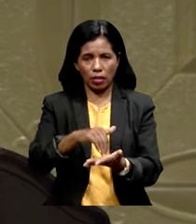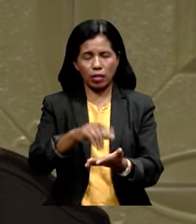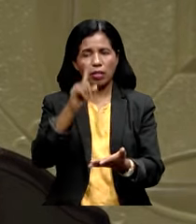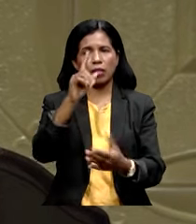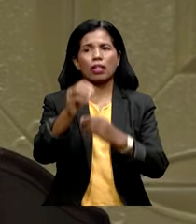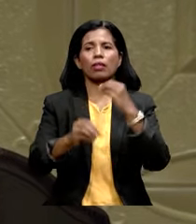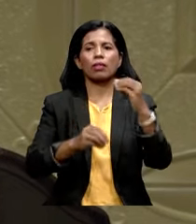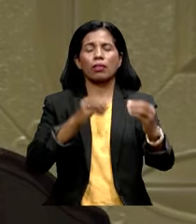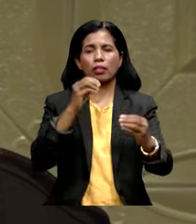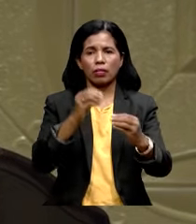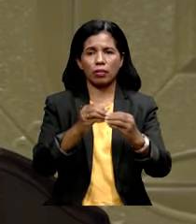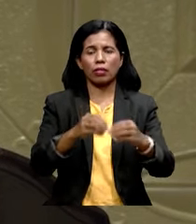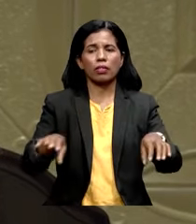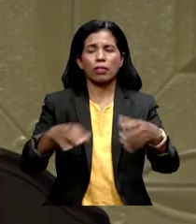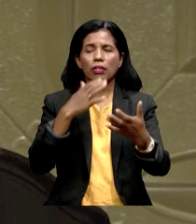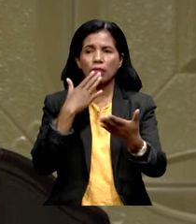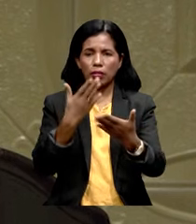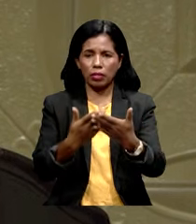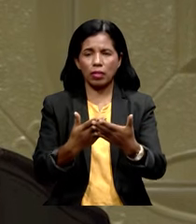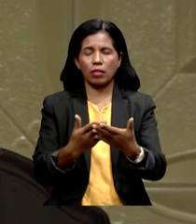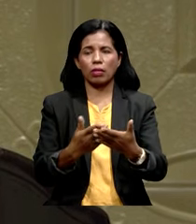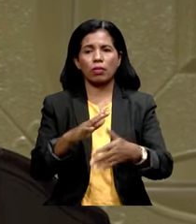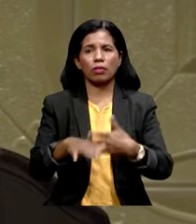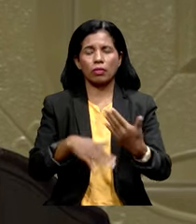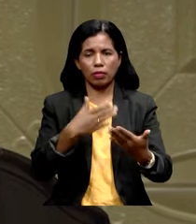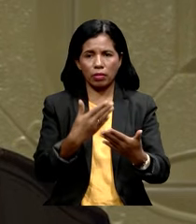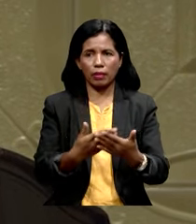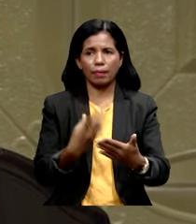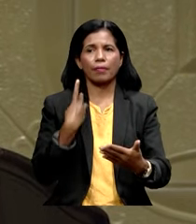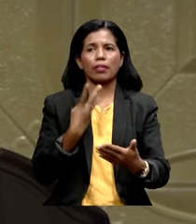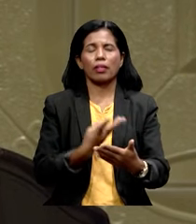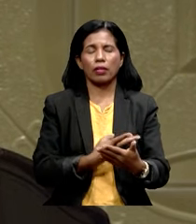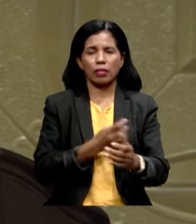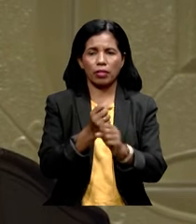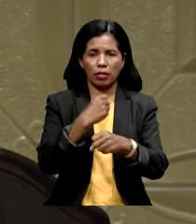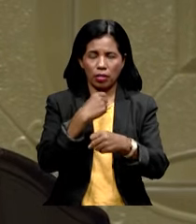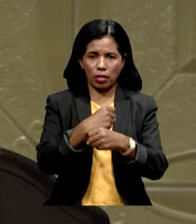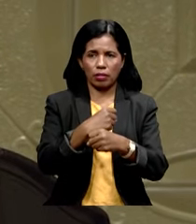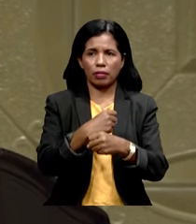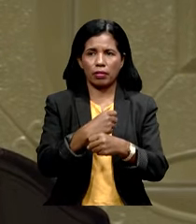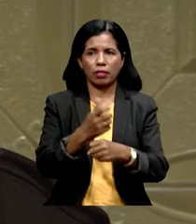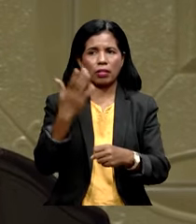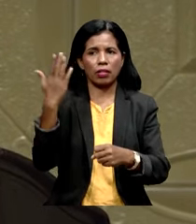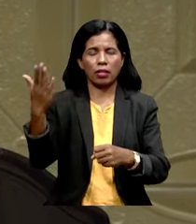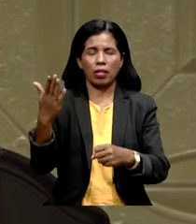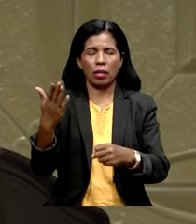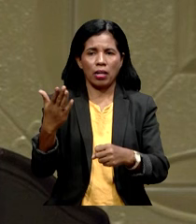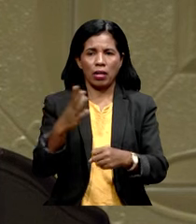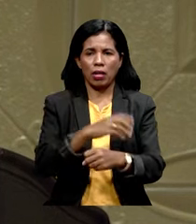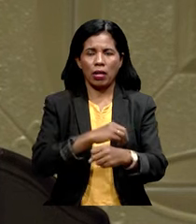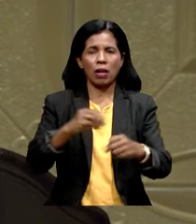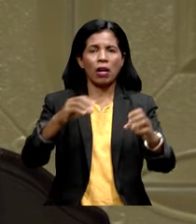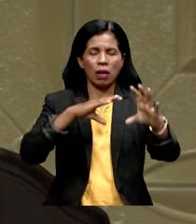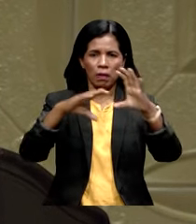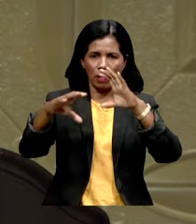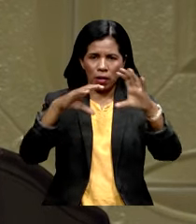o progresso não vê, e da Halau e o setor de